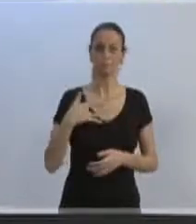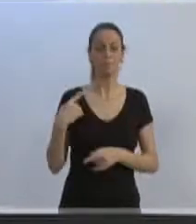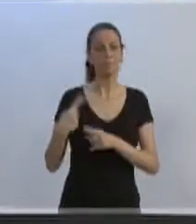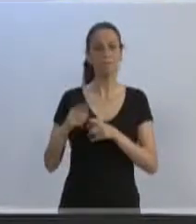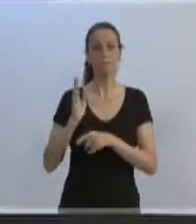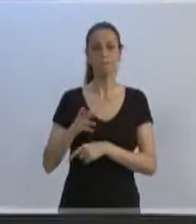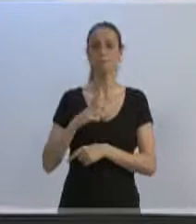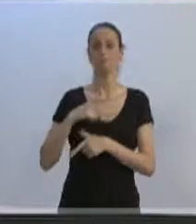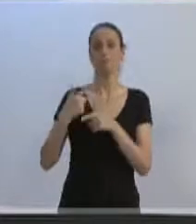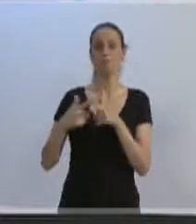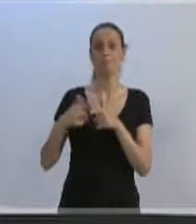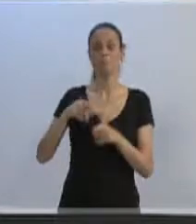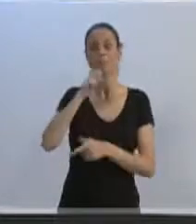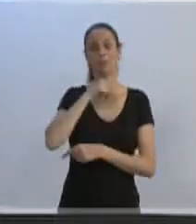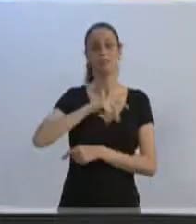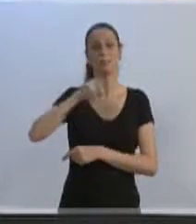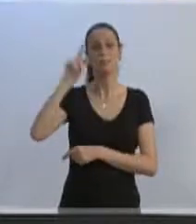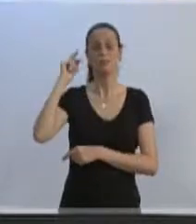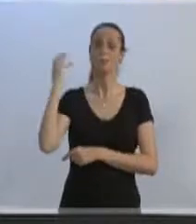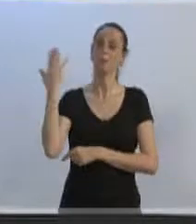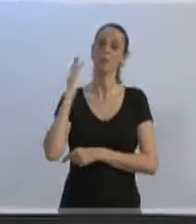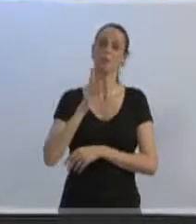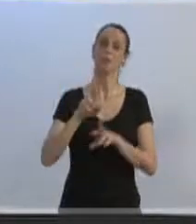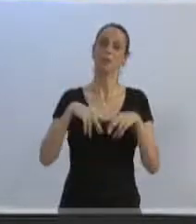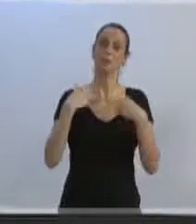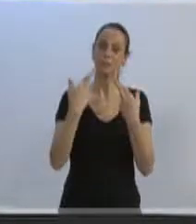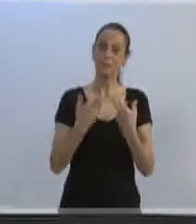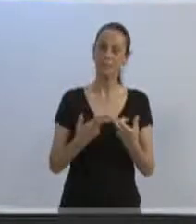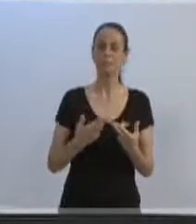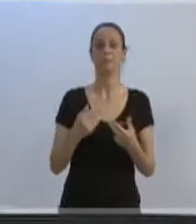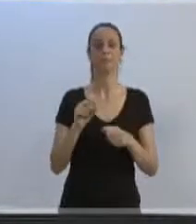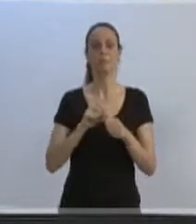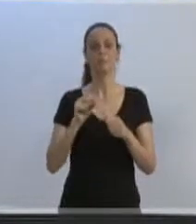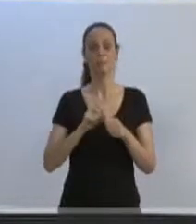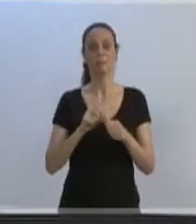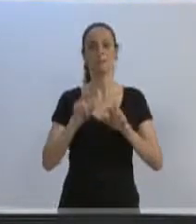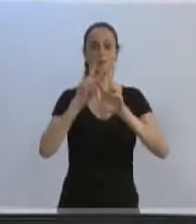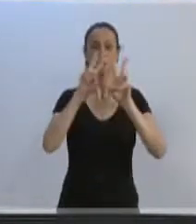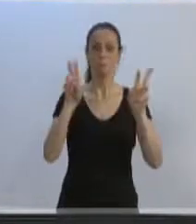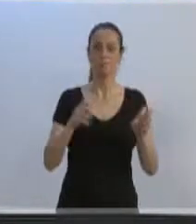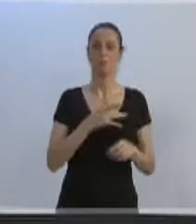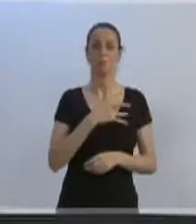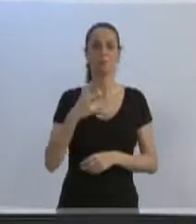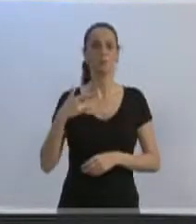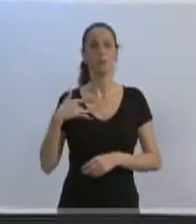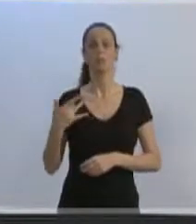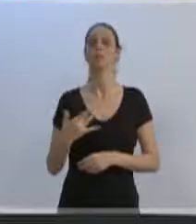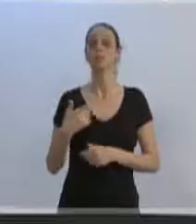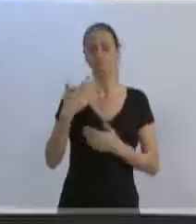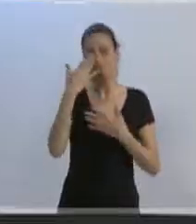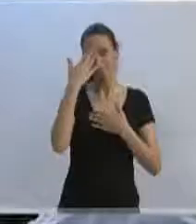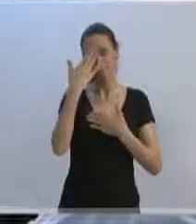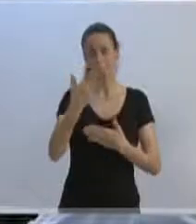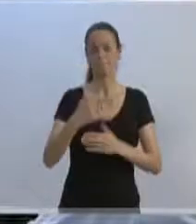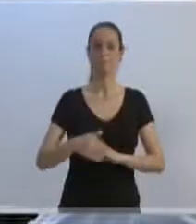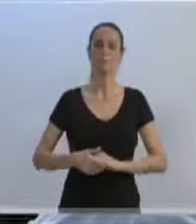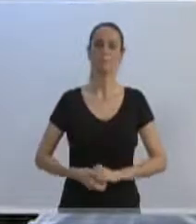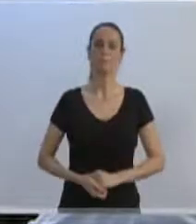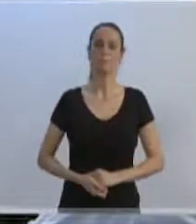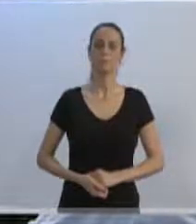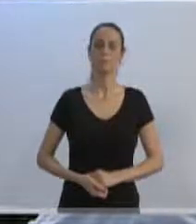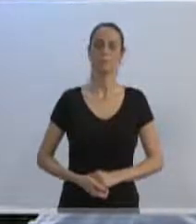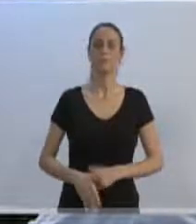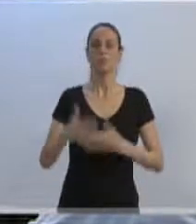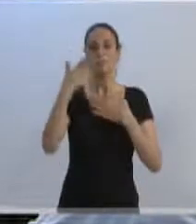já tava né nas reuniões dos conselhos municipais locais regionais com relação a várias unidades nosso município obrigado obrigado